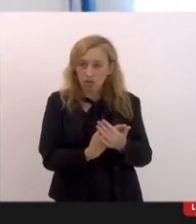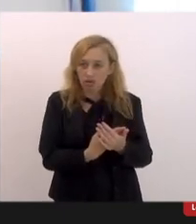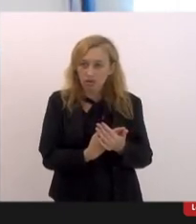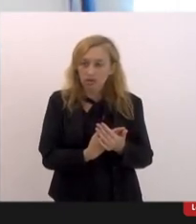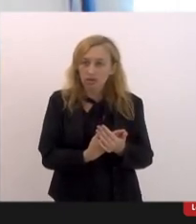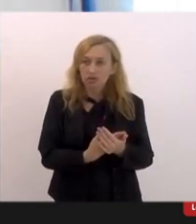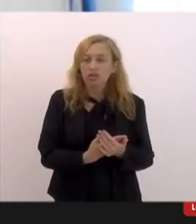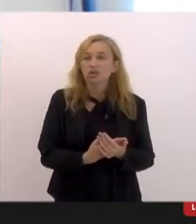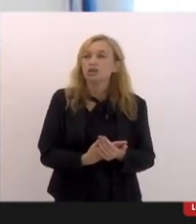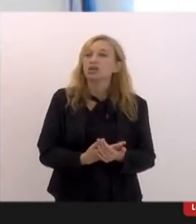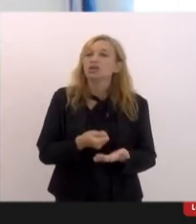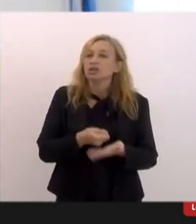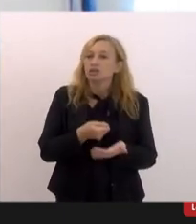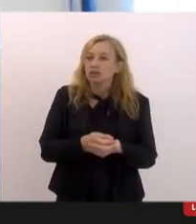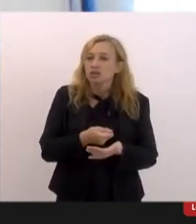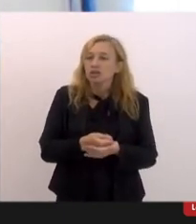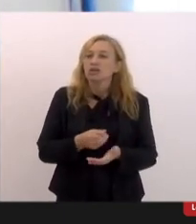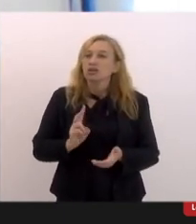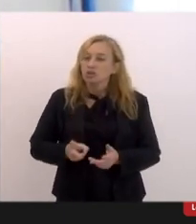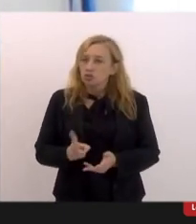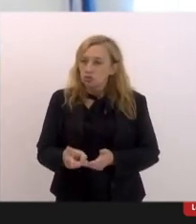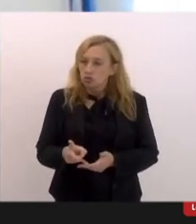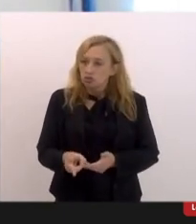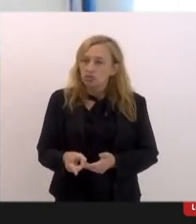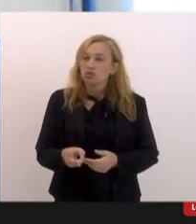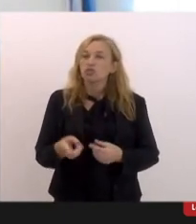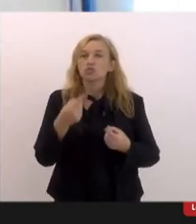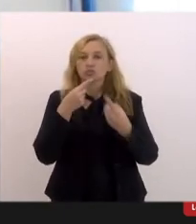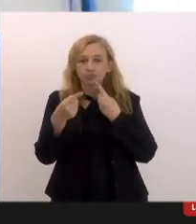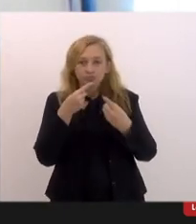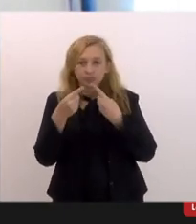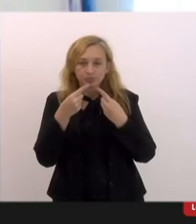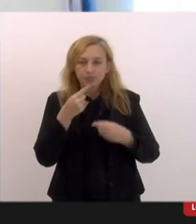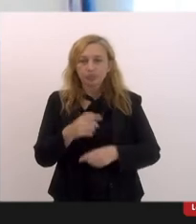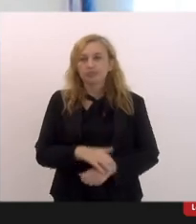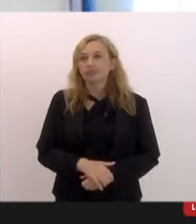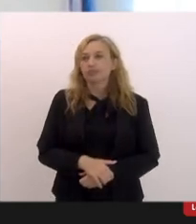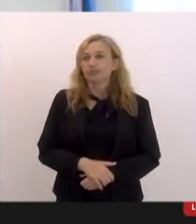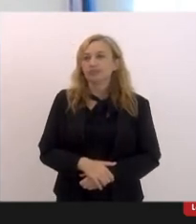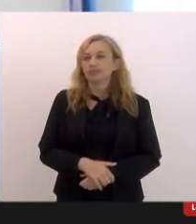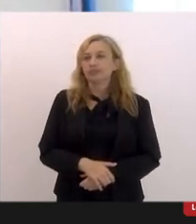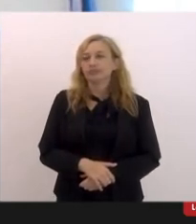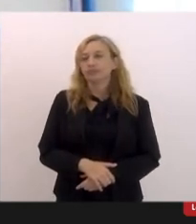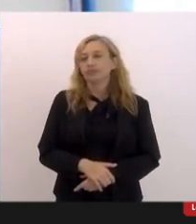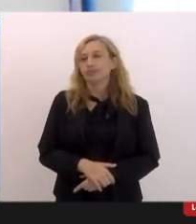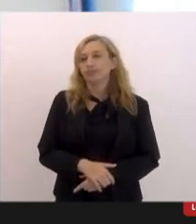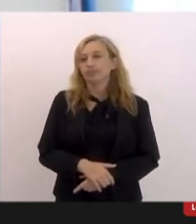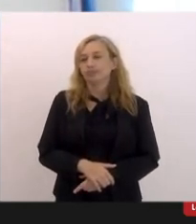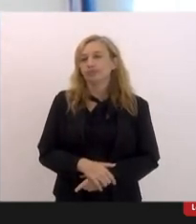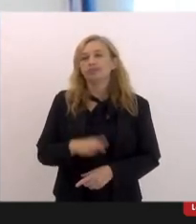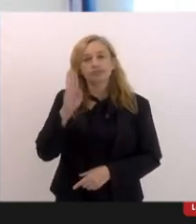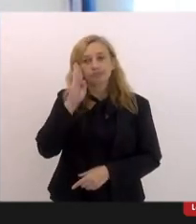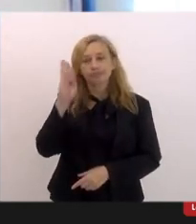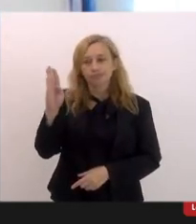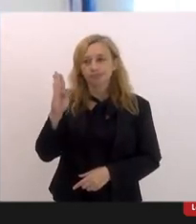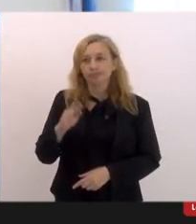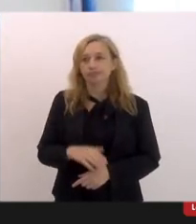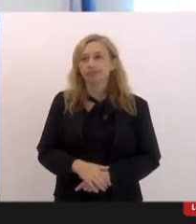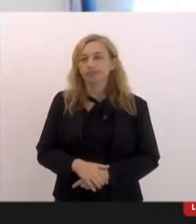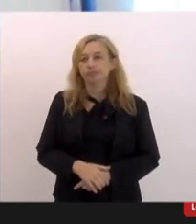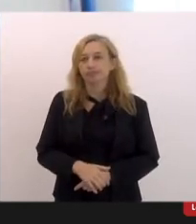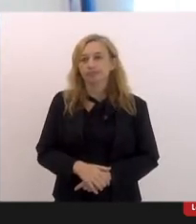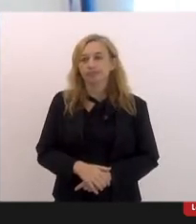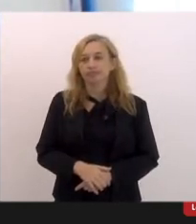é, então, uma questão que a gente vai ter que continuar dialogando, né? Porque é fundamental que a gente